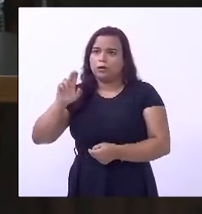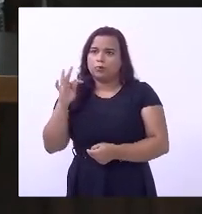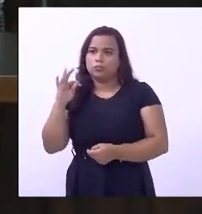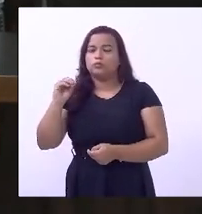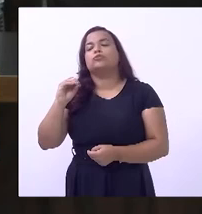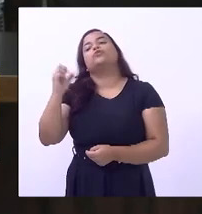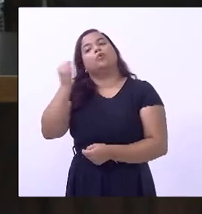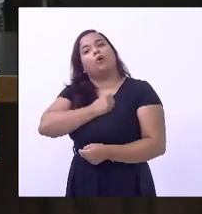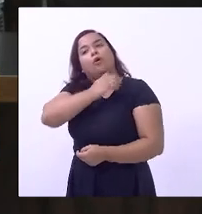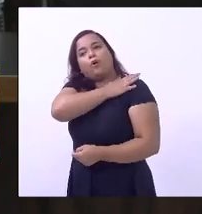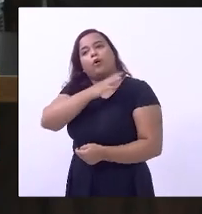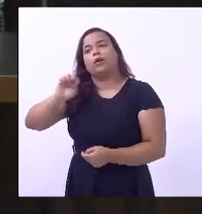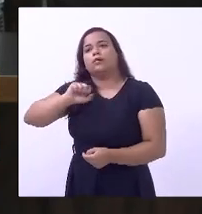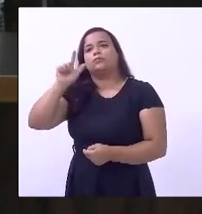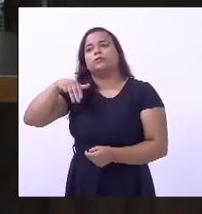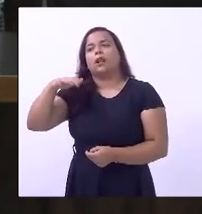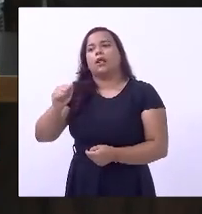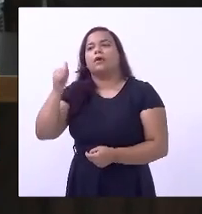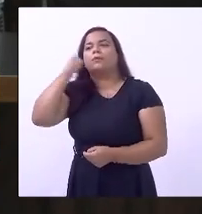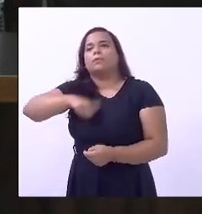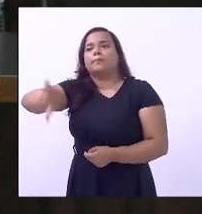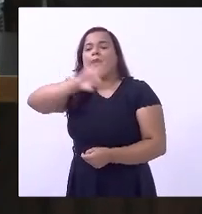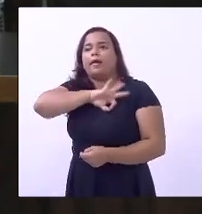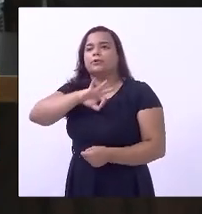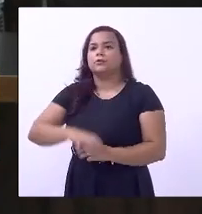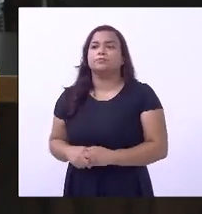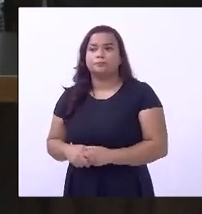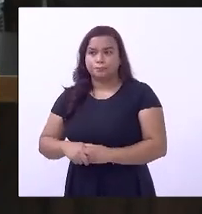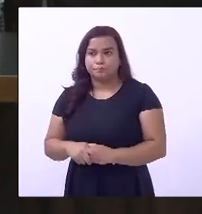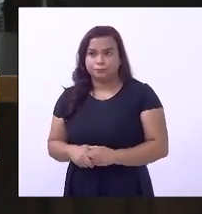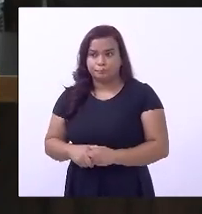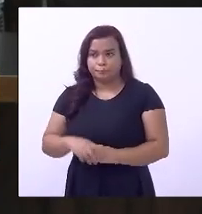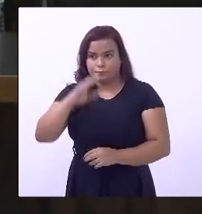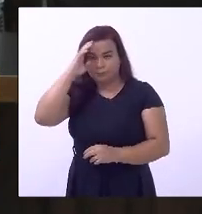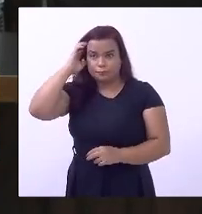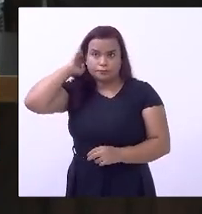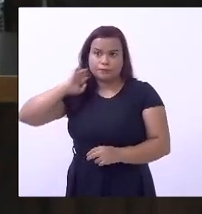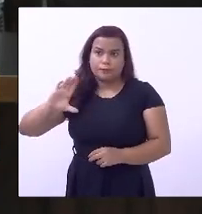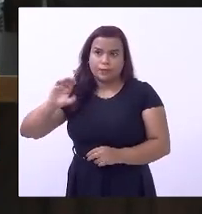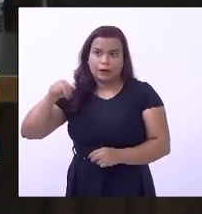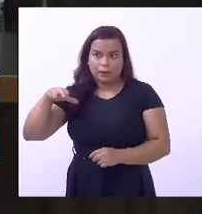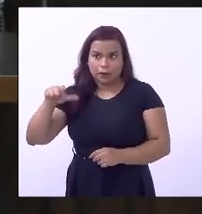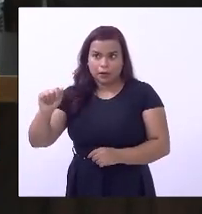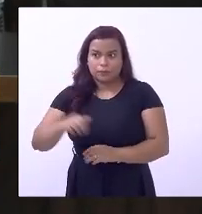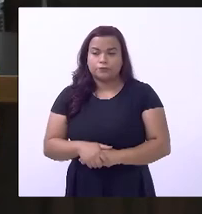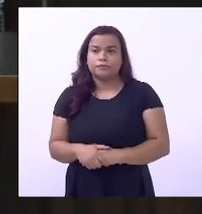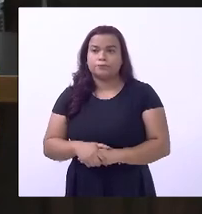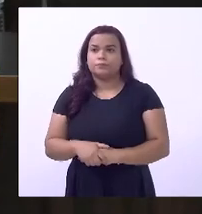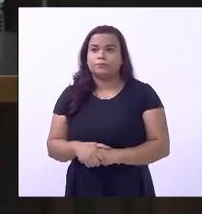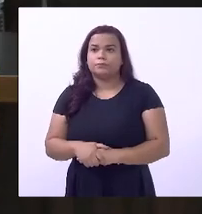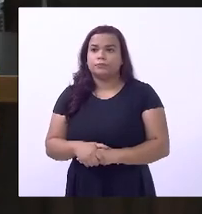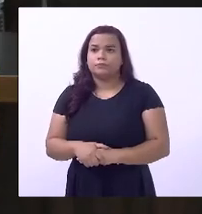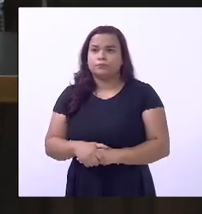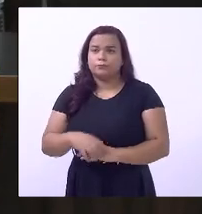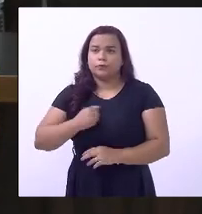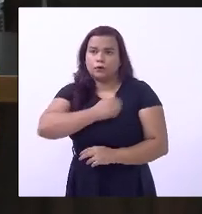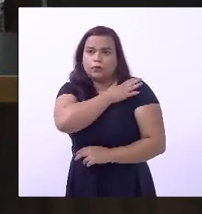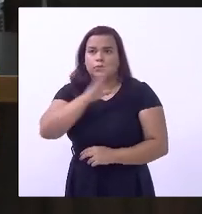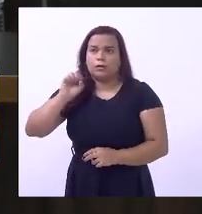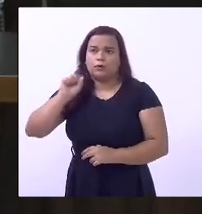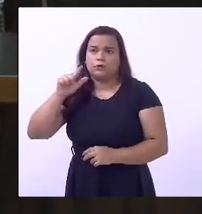Coronel Salema, deputada Marta Rocha, Márcio Canela, Coronel